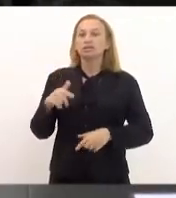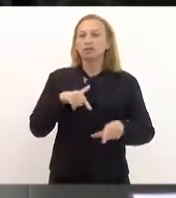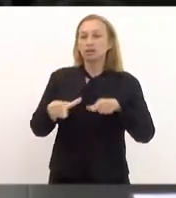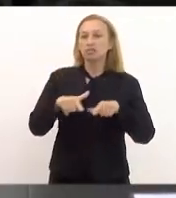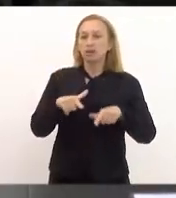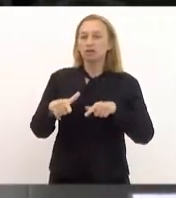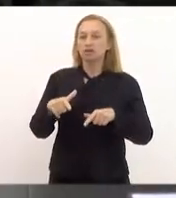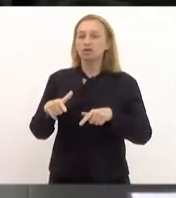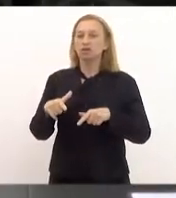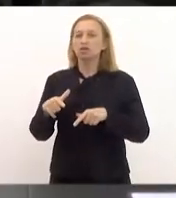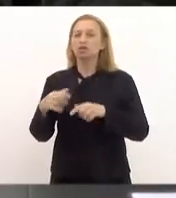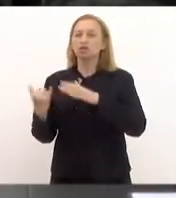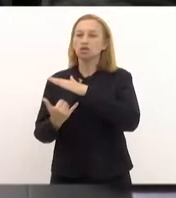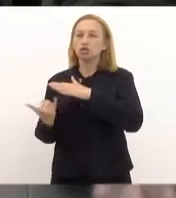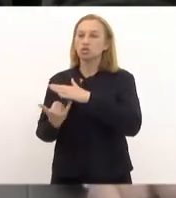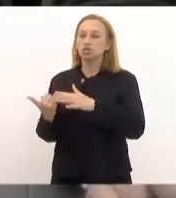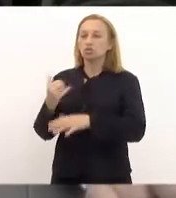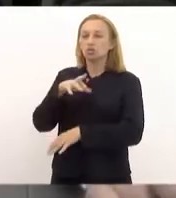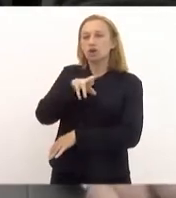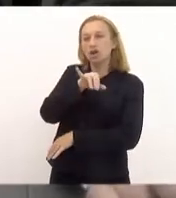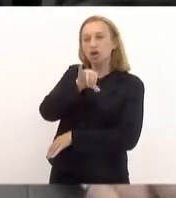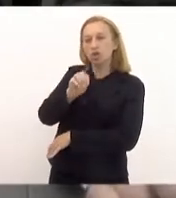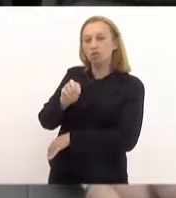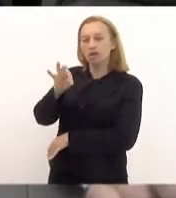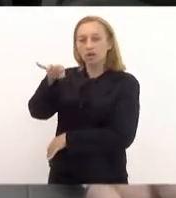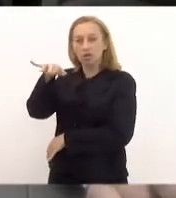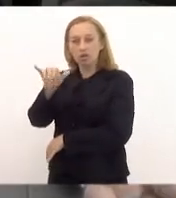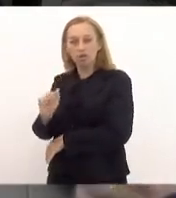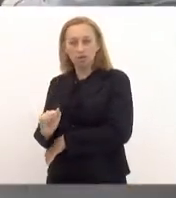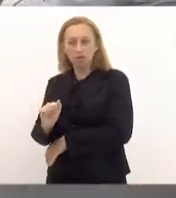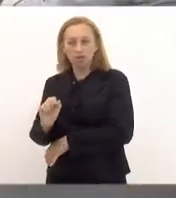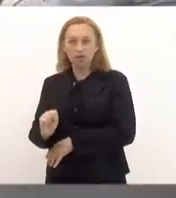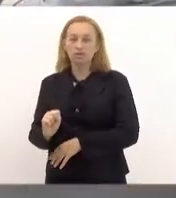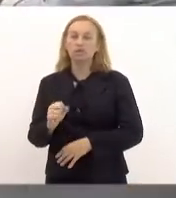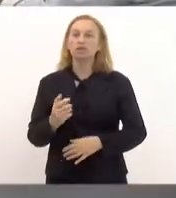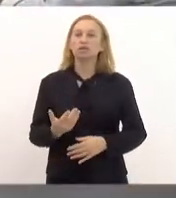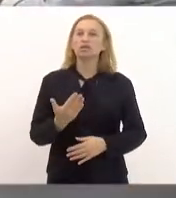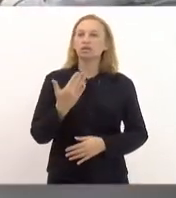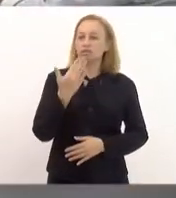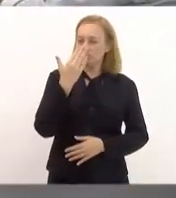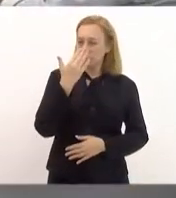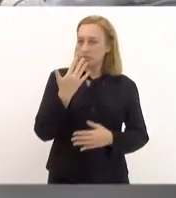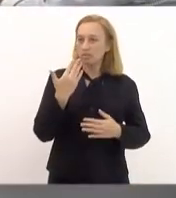mobilidade e um prazer estar aqui. Primeiramente,